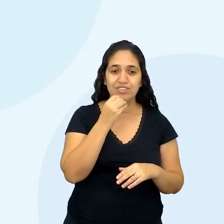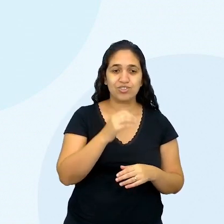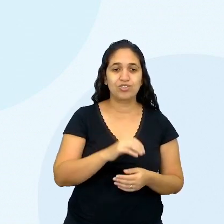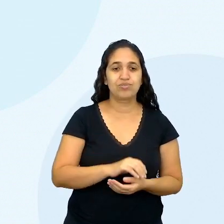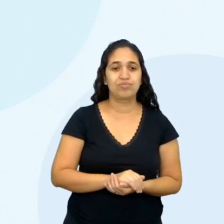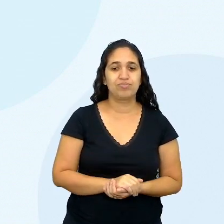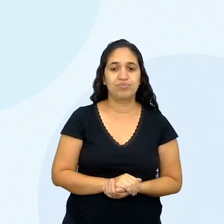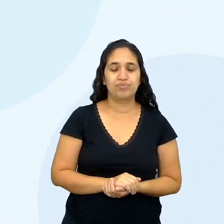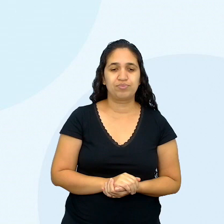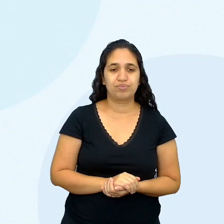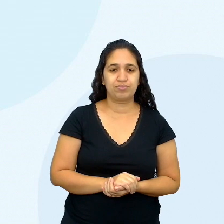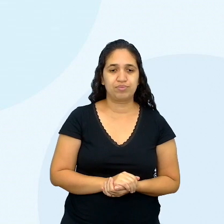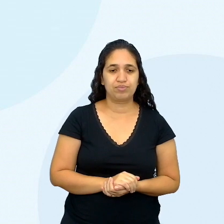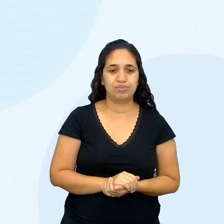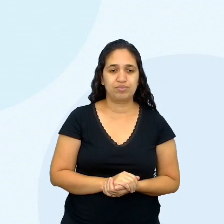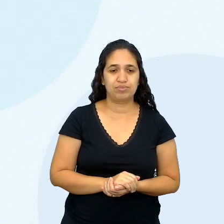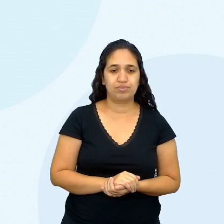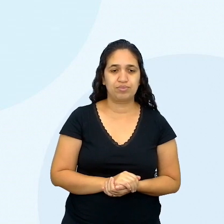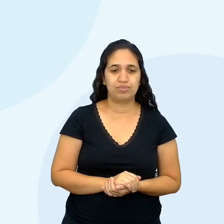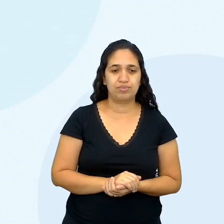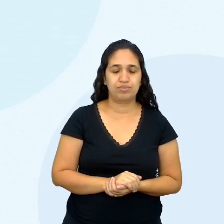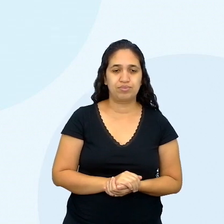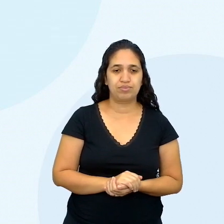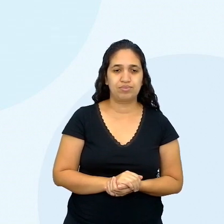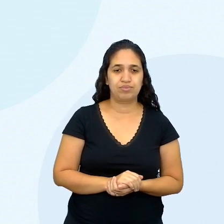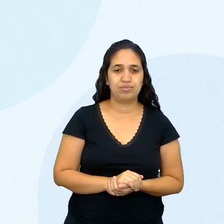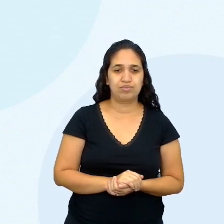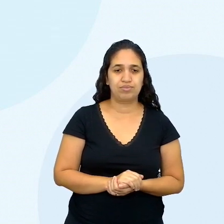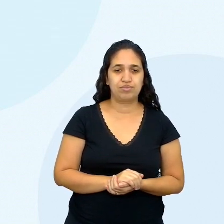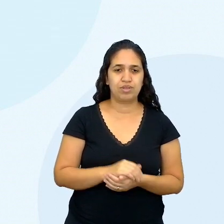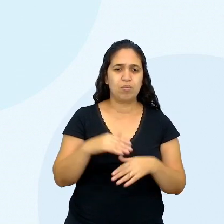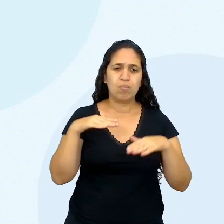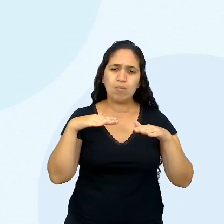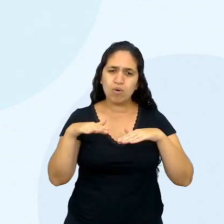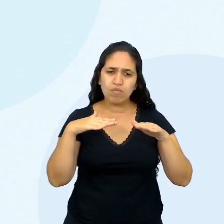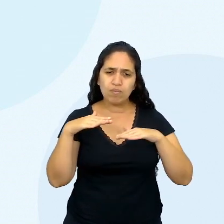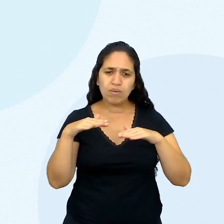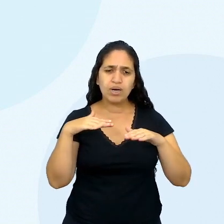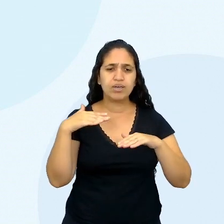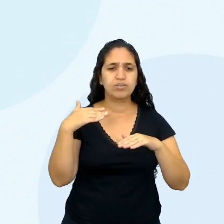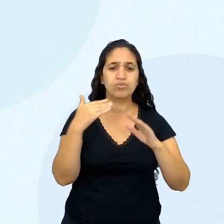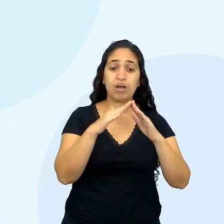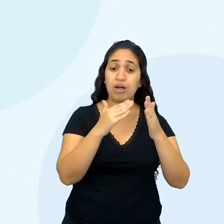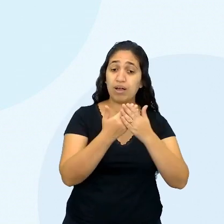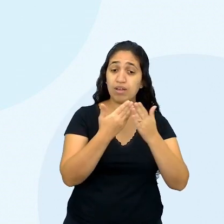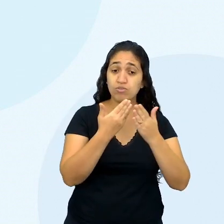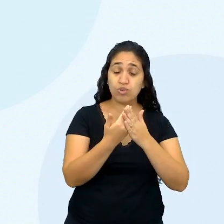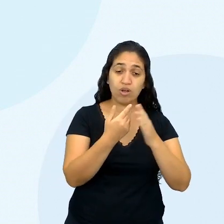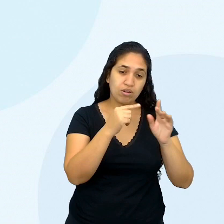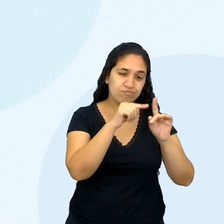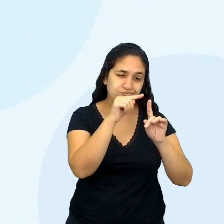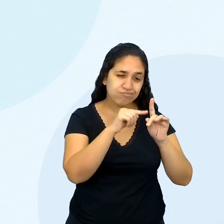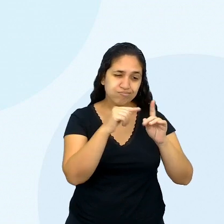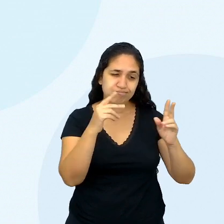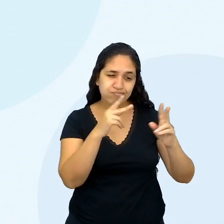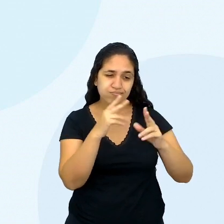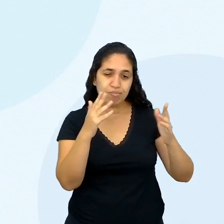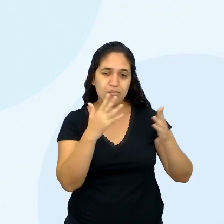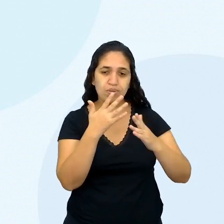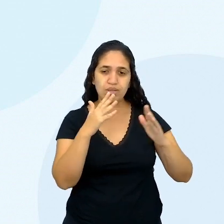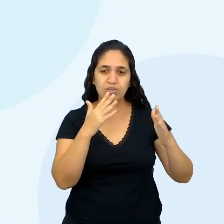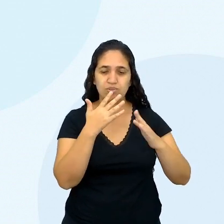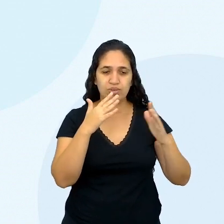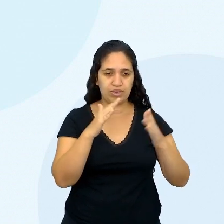né, que é a oportunidade relacionada ao movimento Escolas pelo Clima, que eu e a minha equipe tivemos